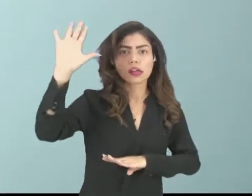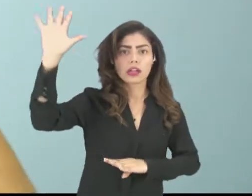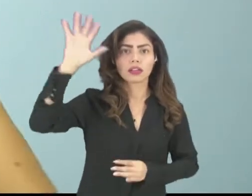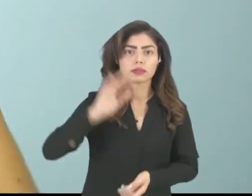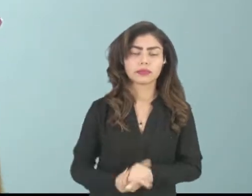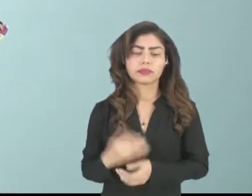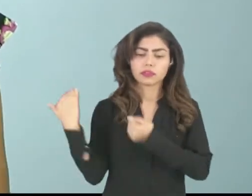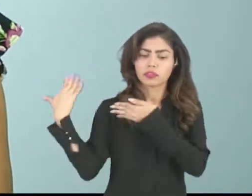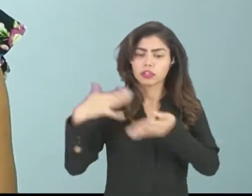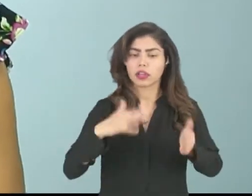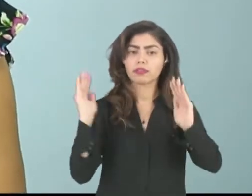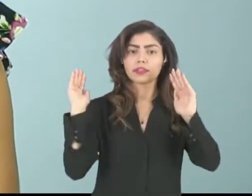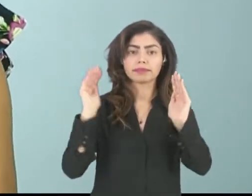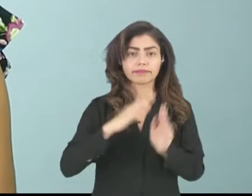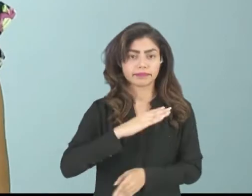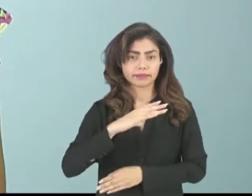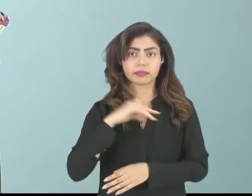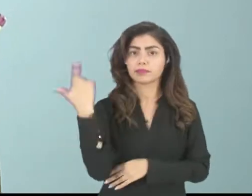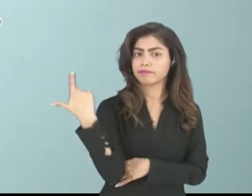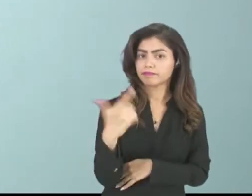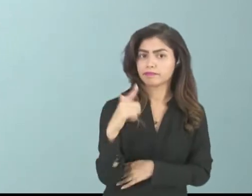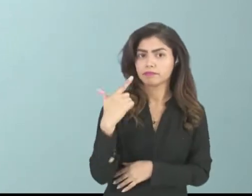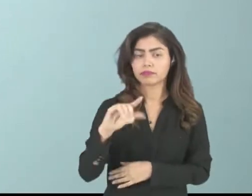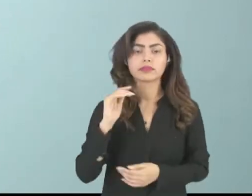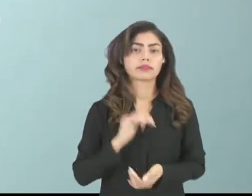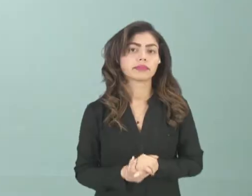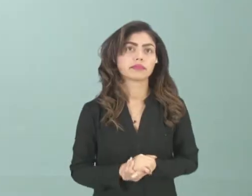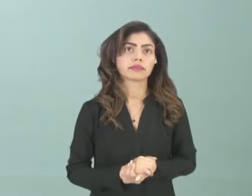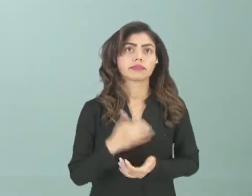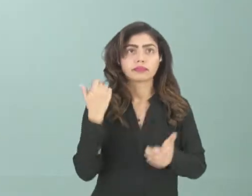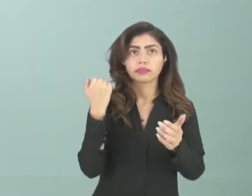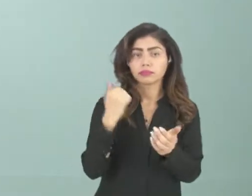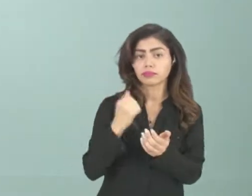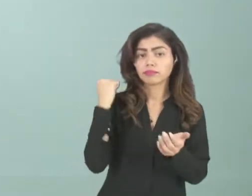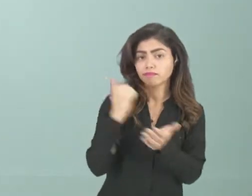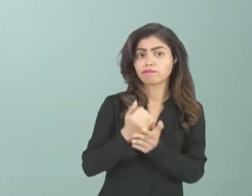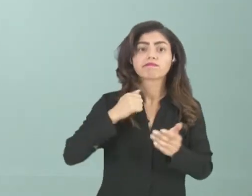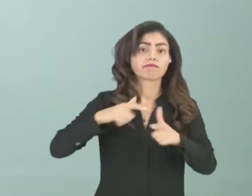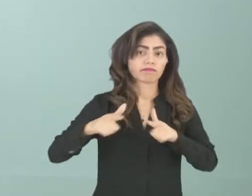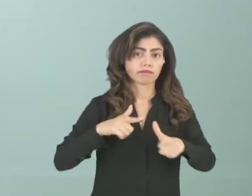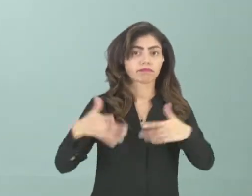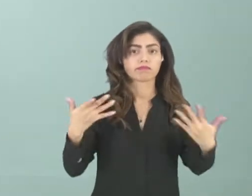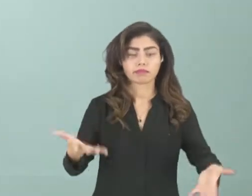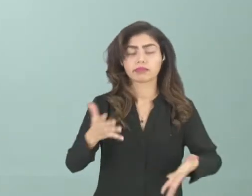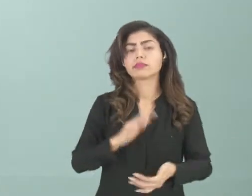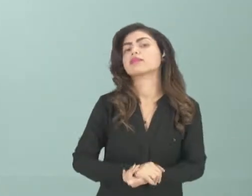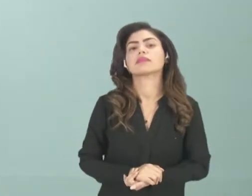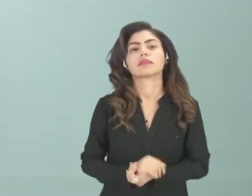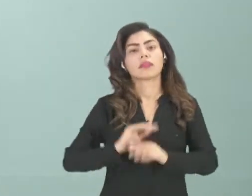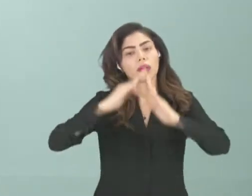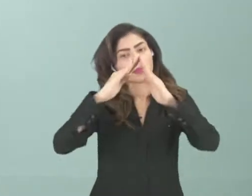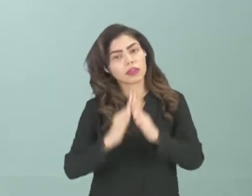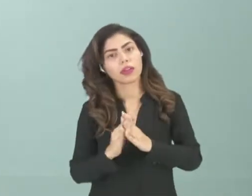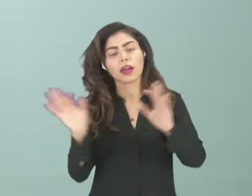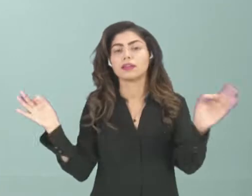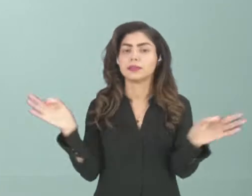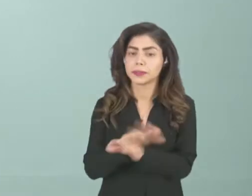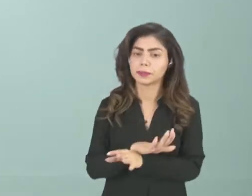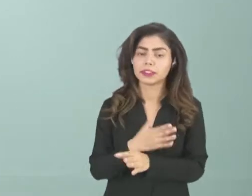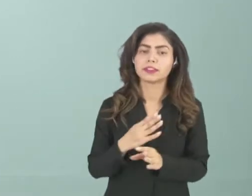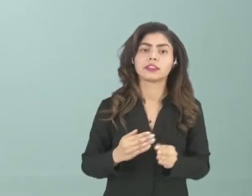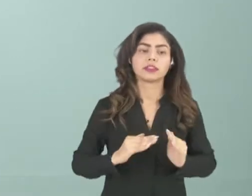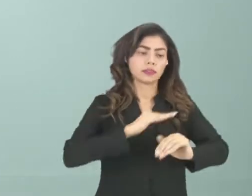pessoas chegavam nas cidades, não conseguiam emprego e muito menos a moradia. Então, eles acabavam